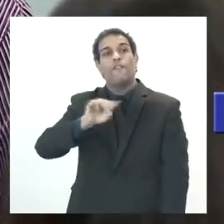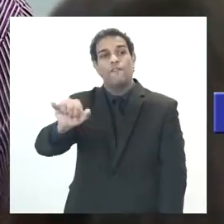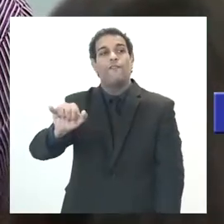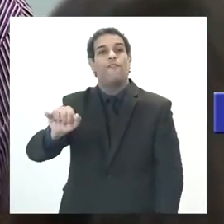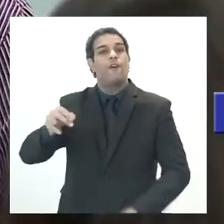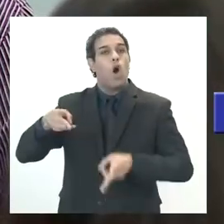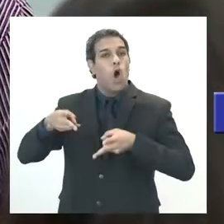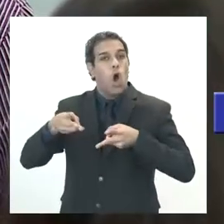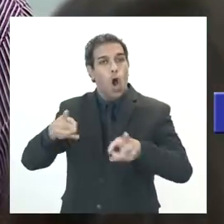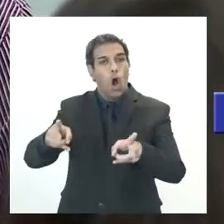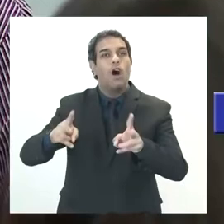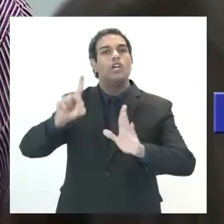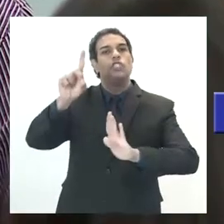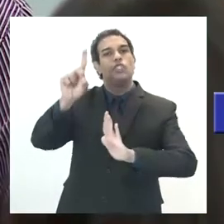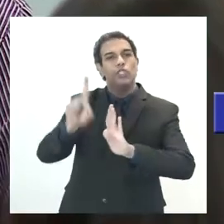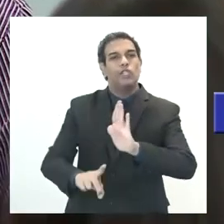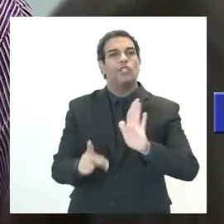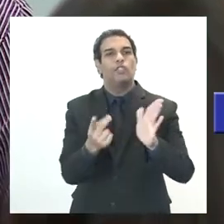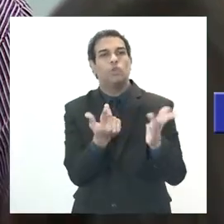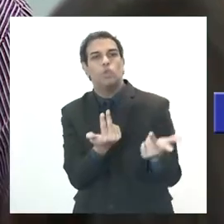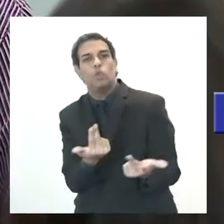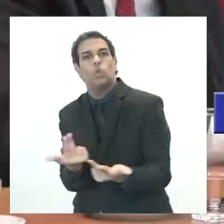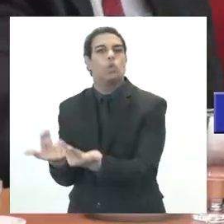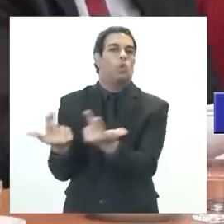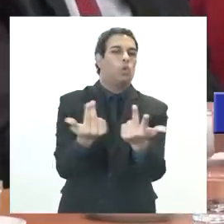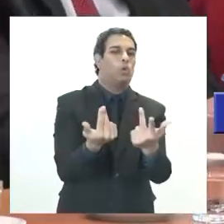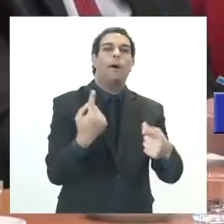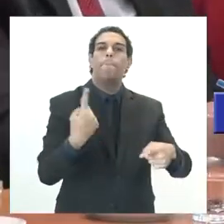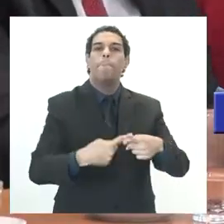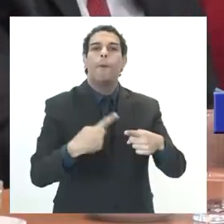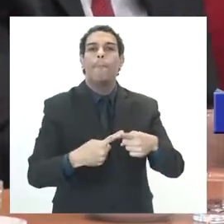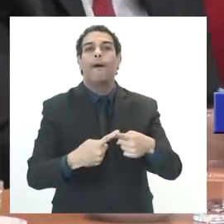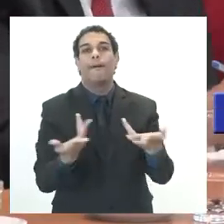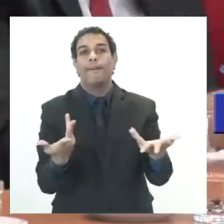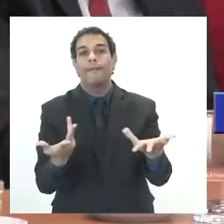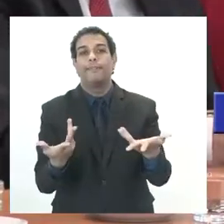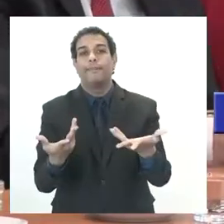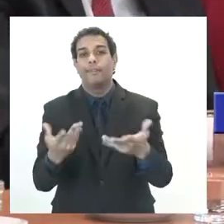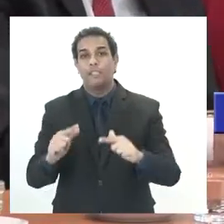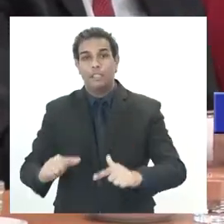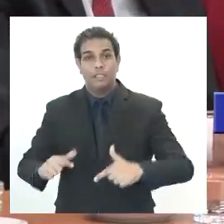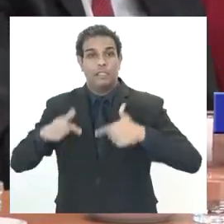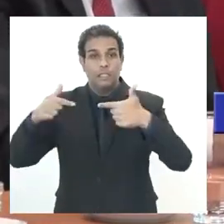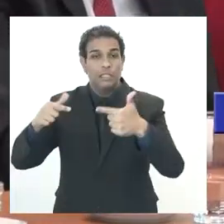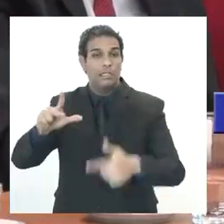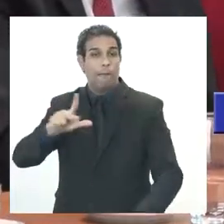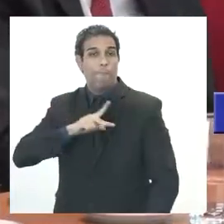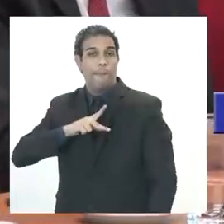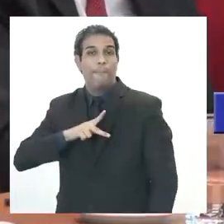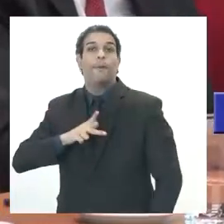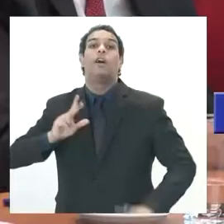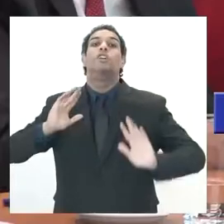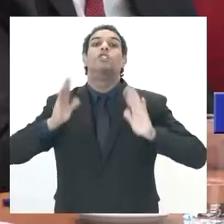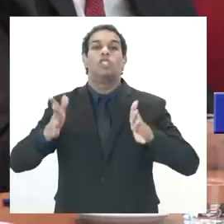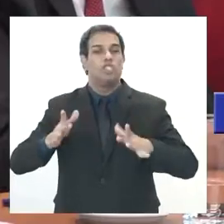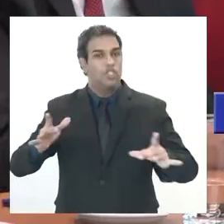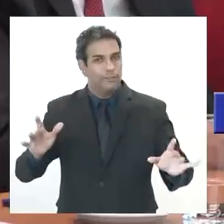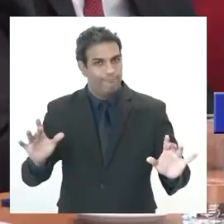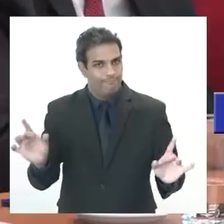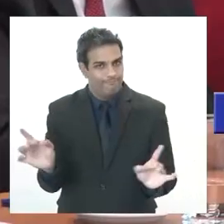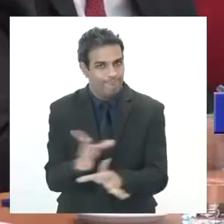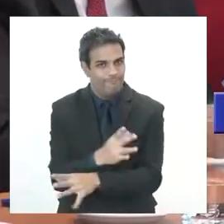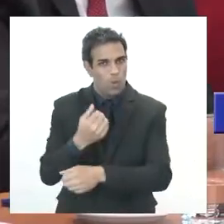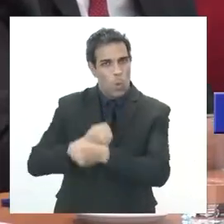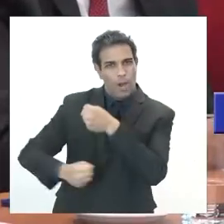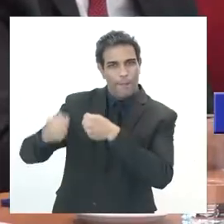vai garantir a dignidade de muita gente porque a iniciativa privada a primeira coisa que ela faz e fez Inclusive durante a pandemia